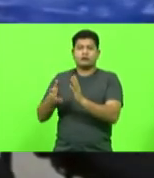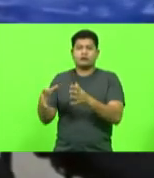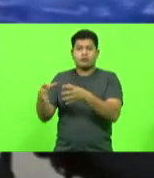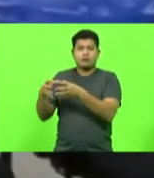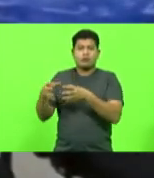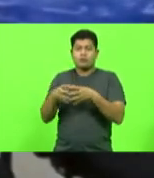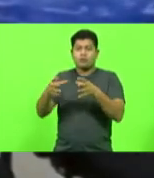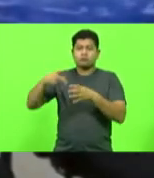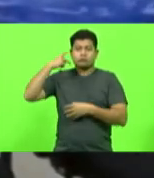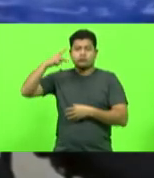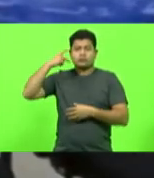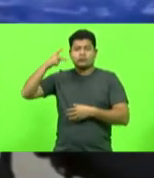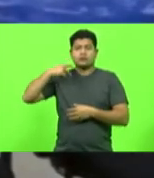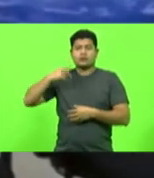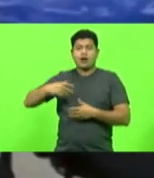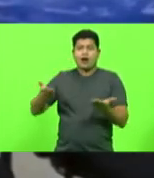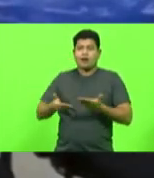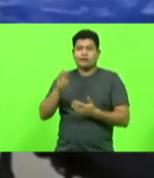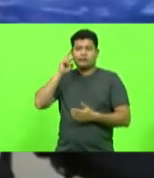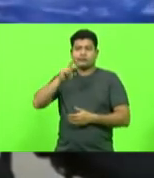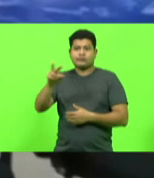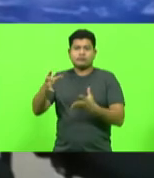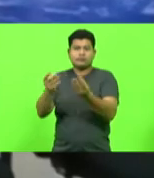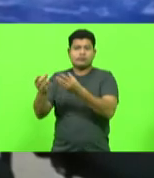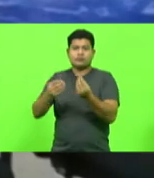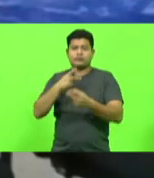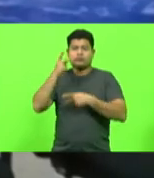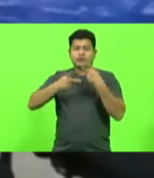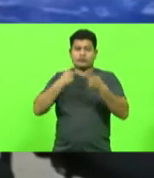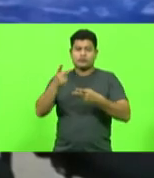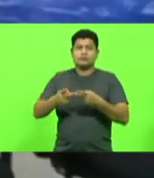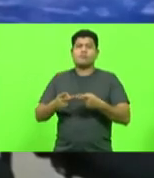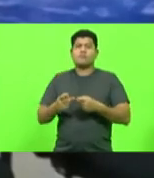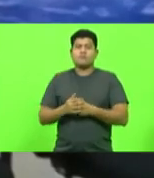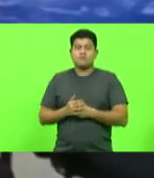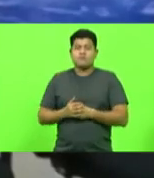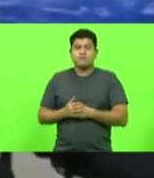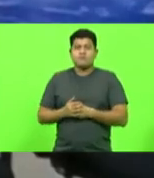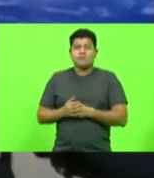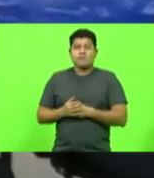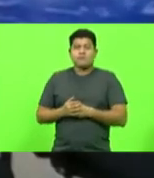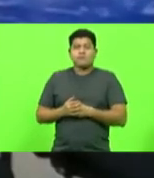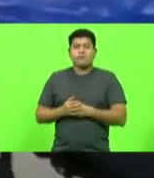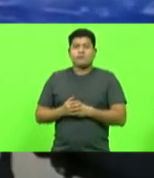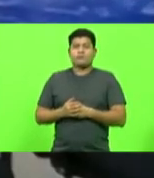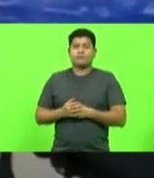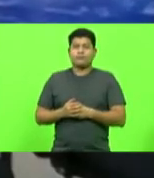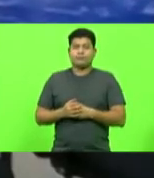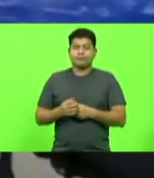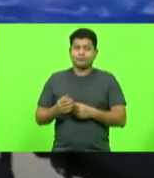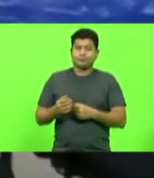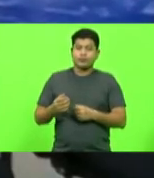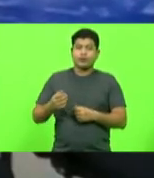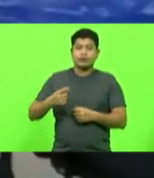Santa Catarina, que é o que a gente tem visto nesses últimos anos também. E aí, para isso, nós precisamos o quê? De apoio